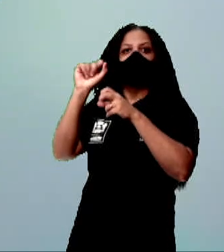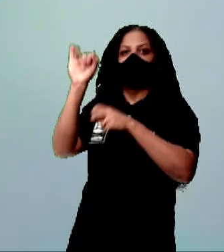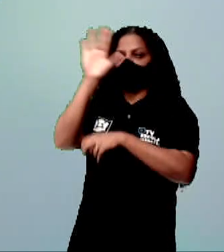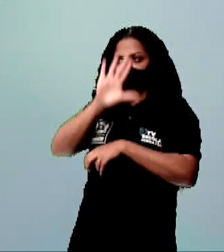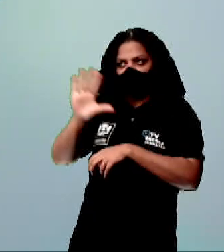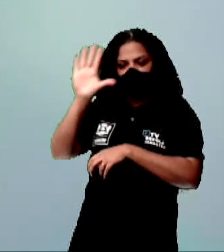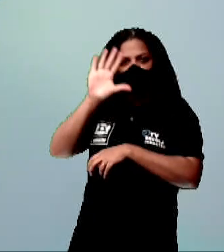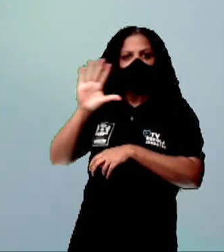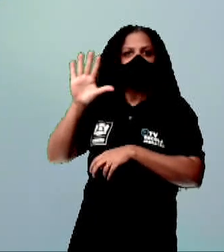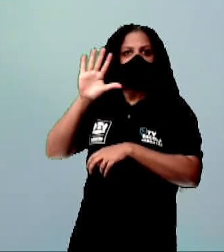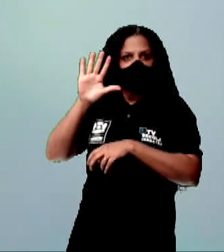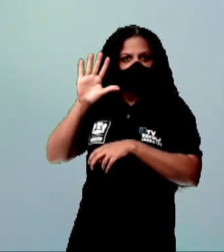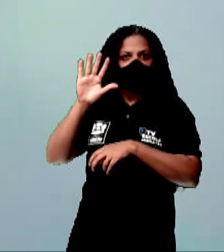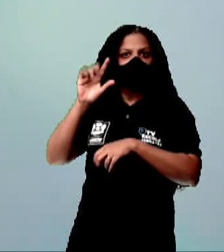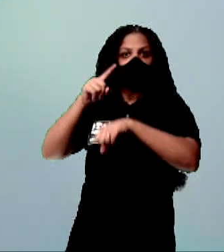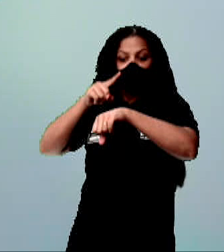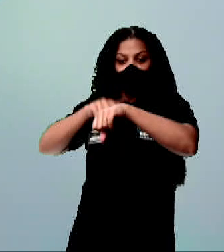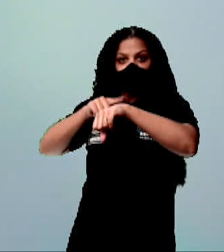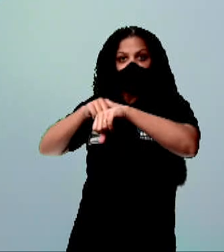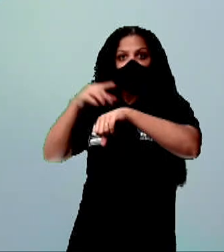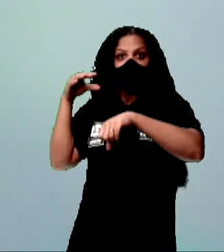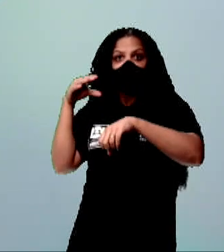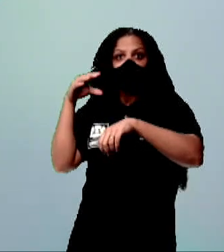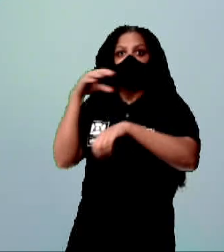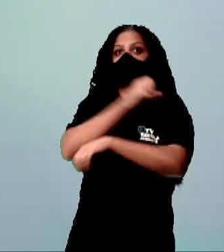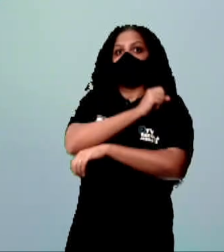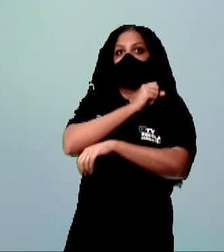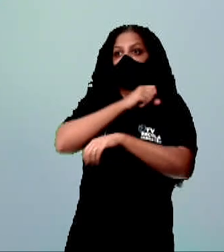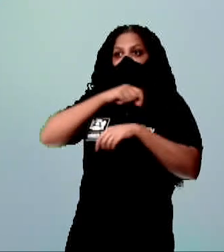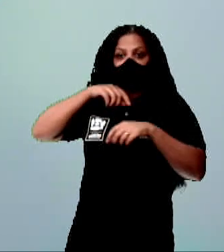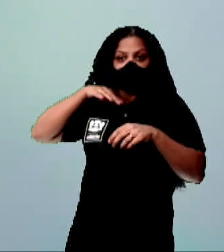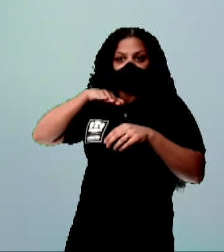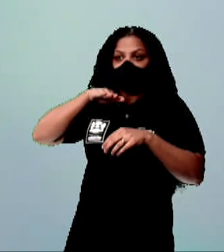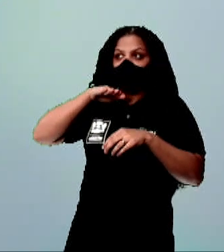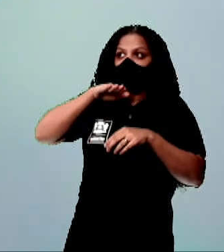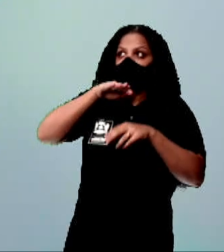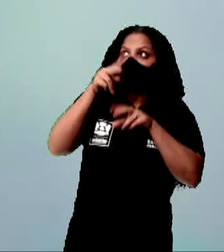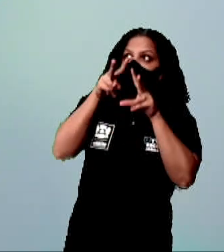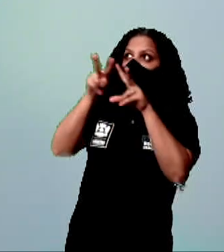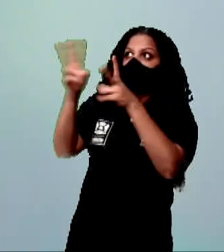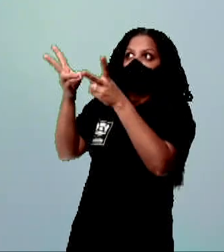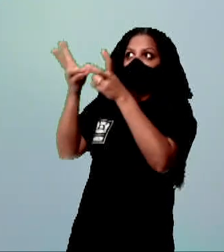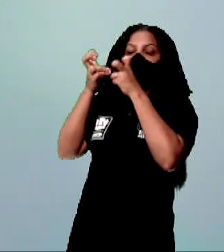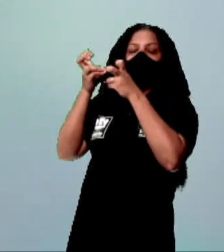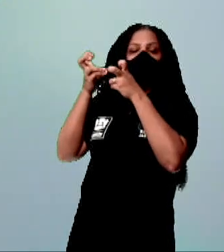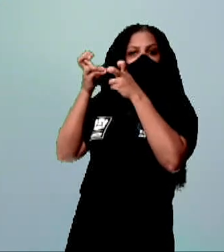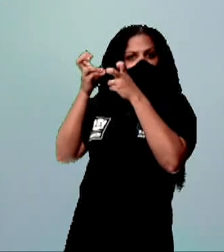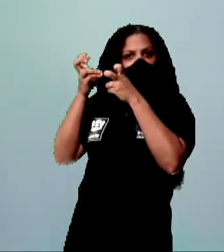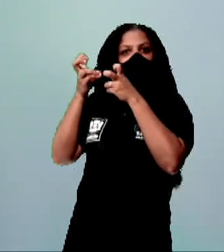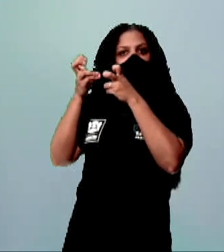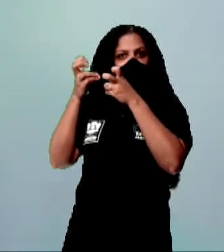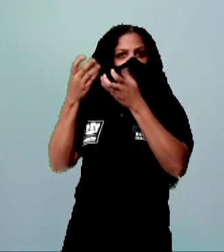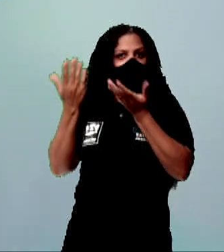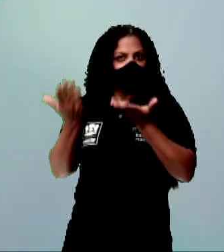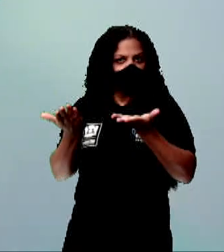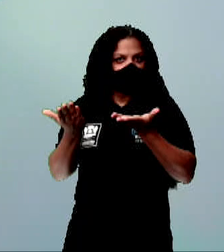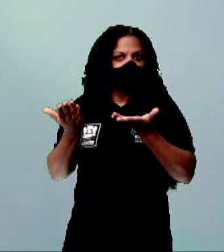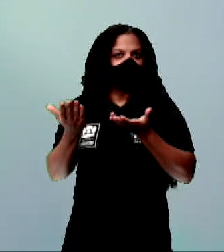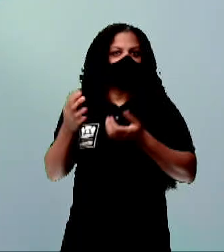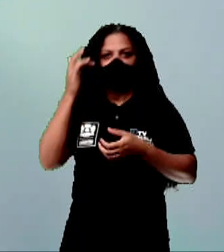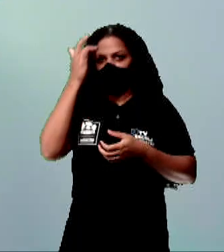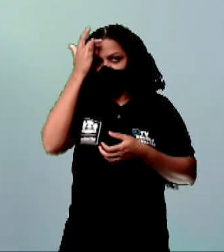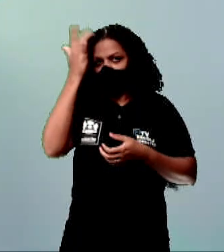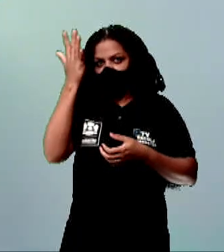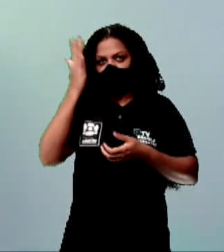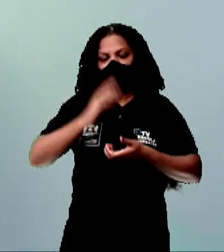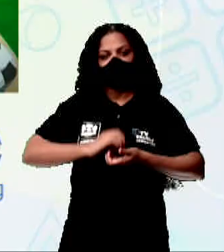der tempo, você vai ler o que se refere àquele produto ou àquela prestação de serviço, ok?